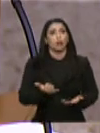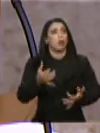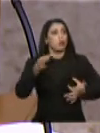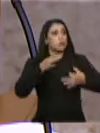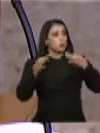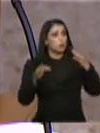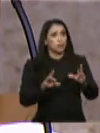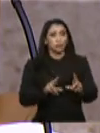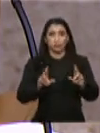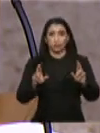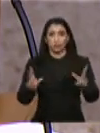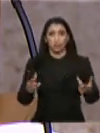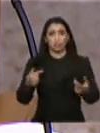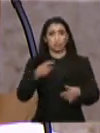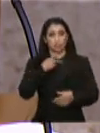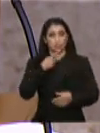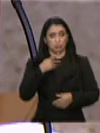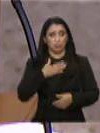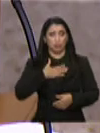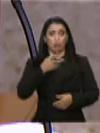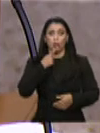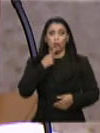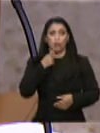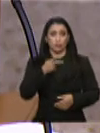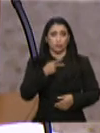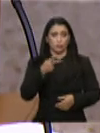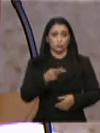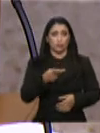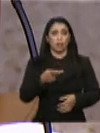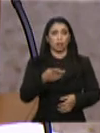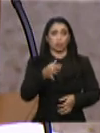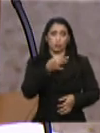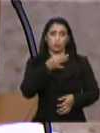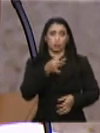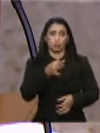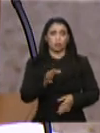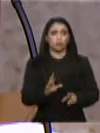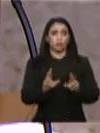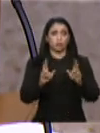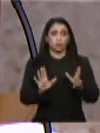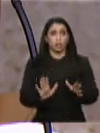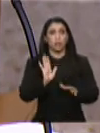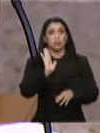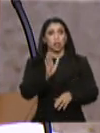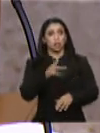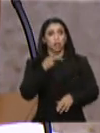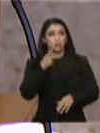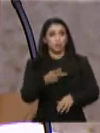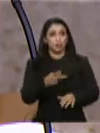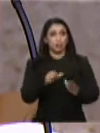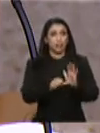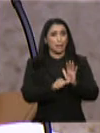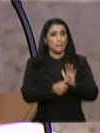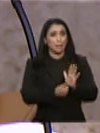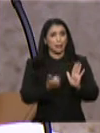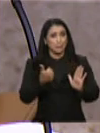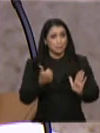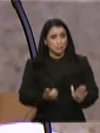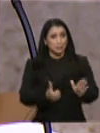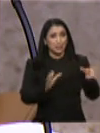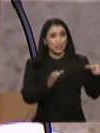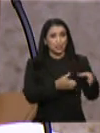não vou adotar posição diferente da que eu já externei na primeira turma, na reclamação, até